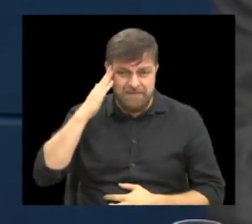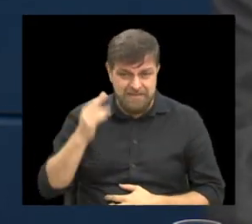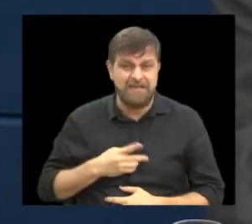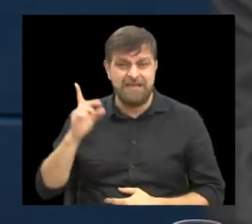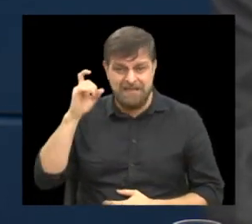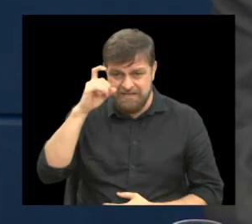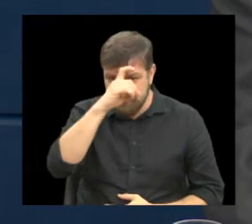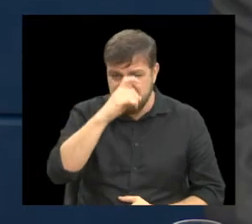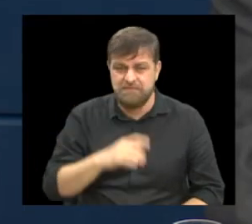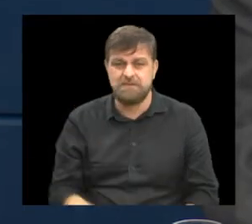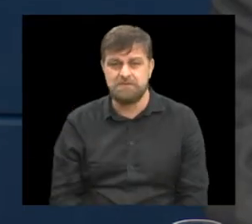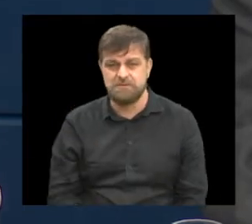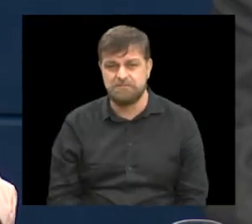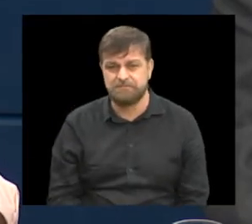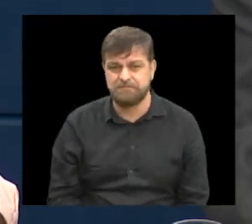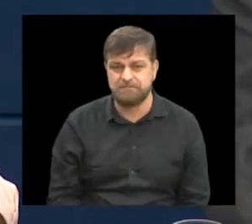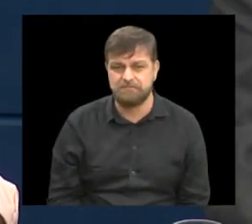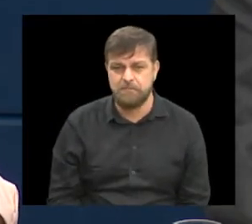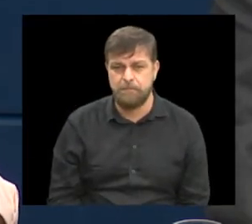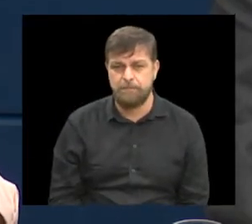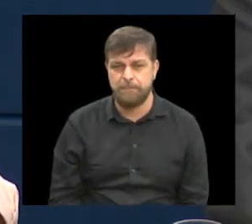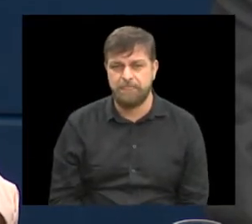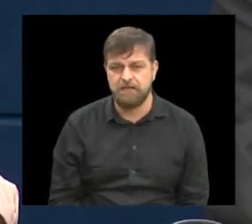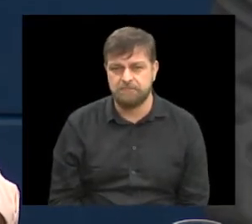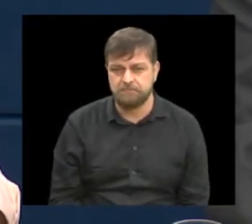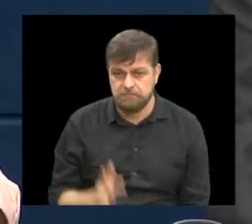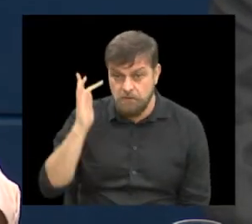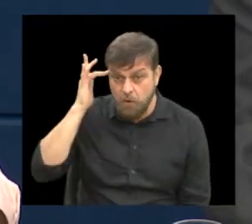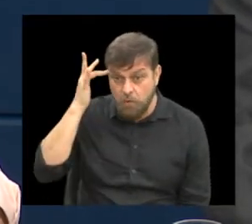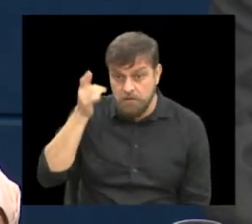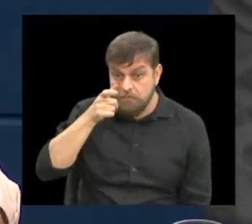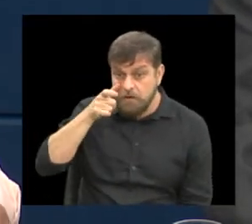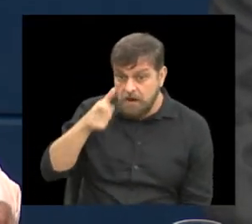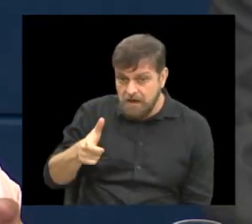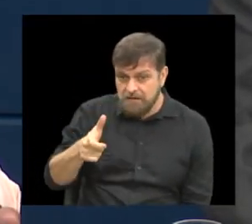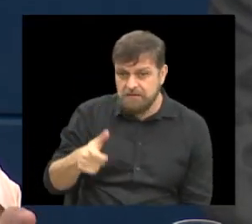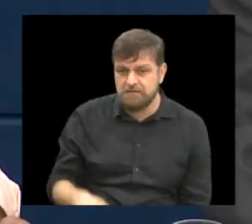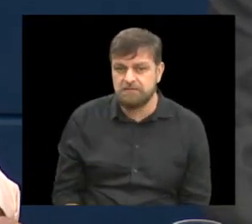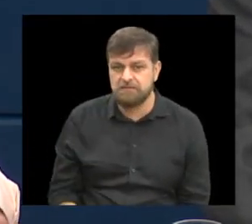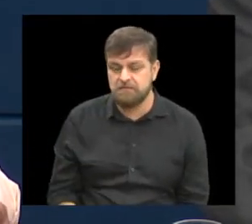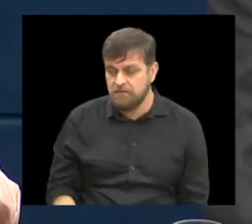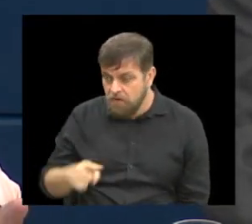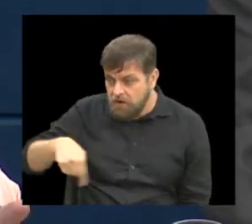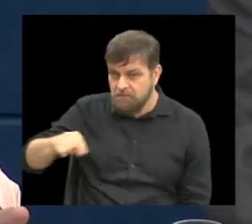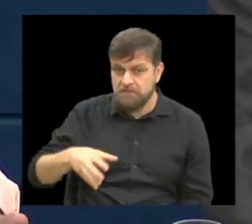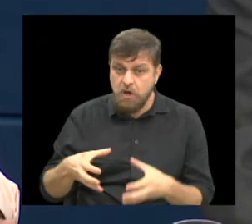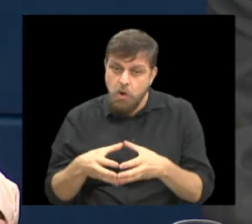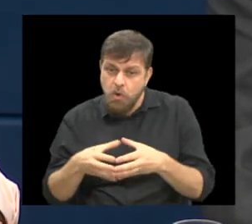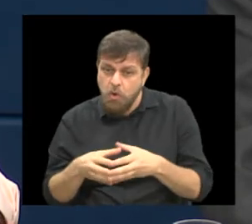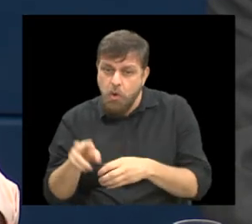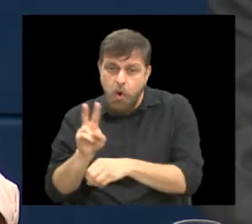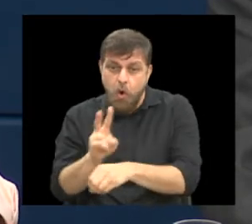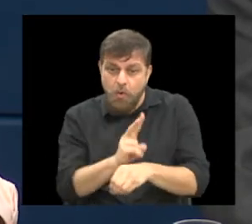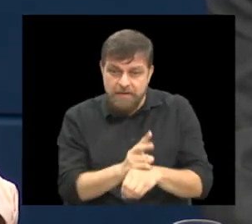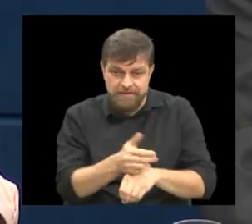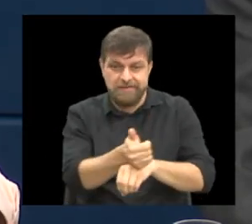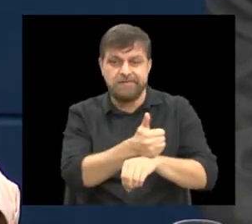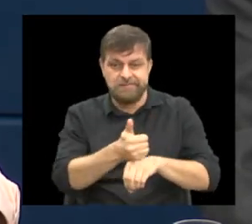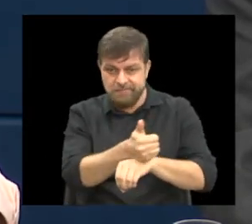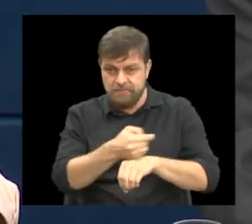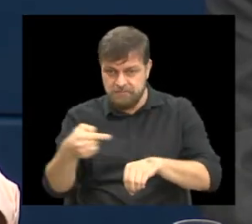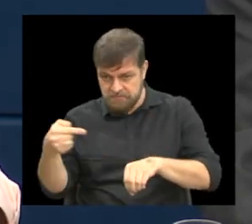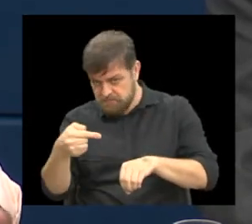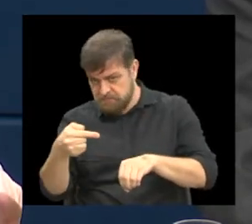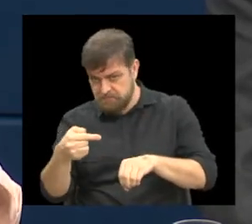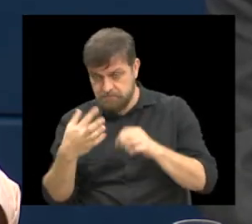né? Assim, eu acho bastante interessante o olhar que vocês têm do cuidar do cuidador, né? Então, vocês